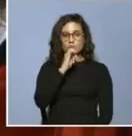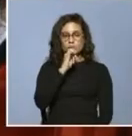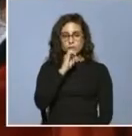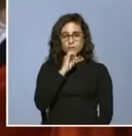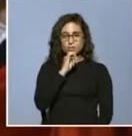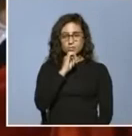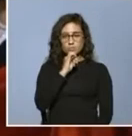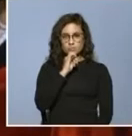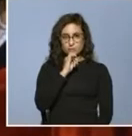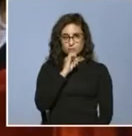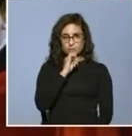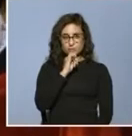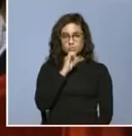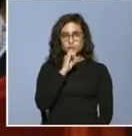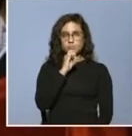Amém.